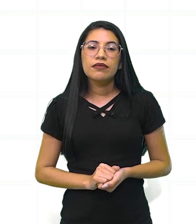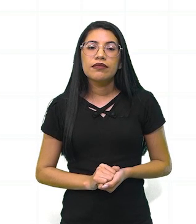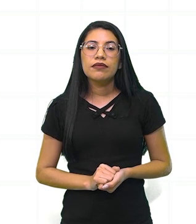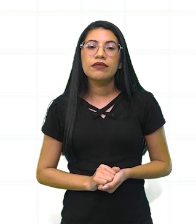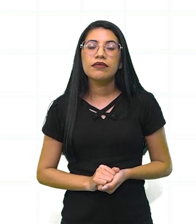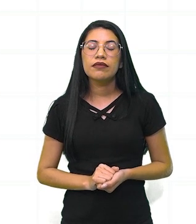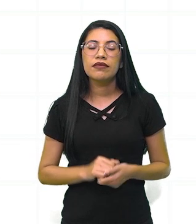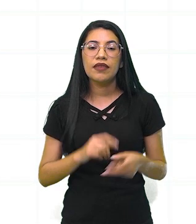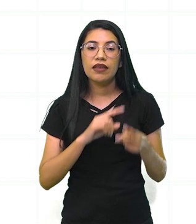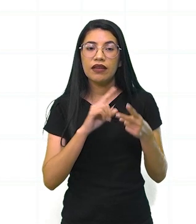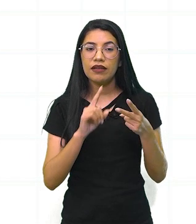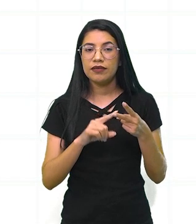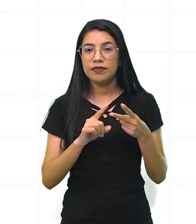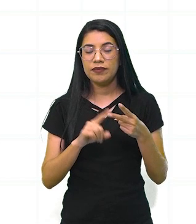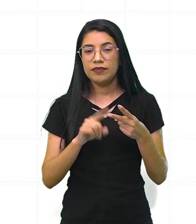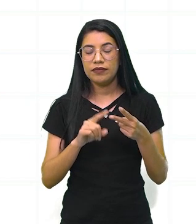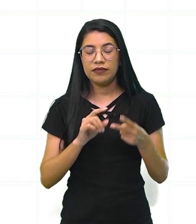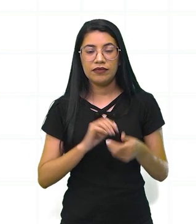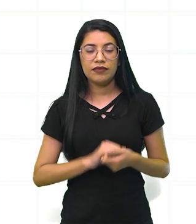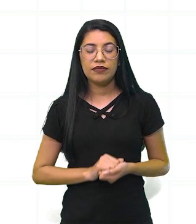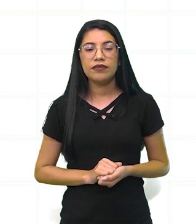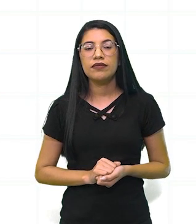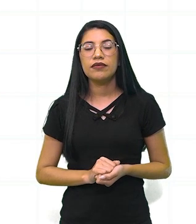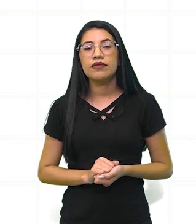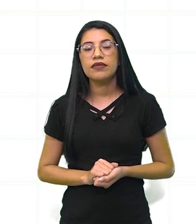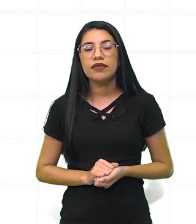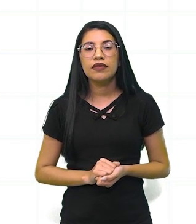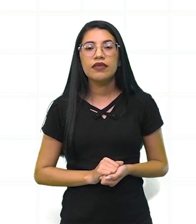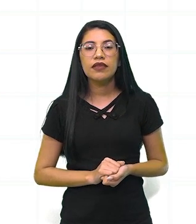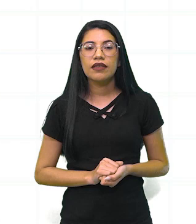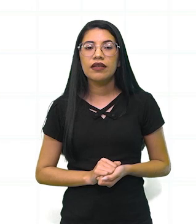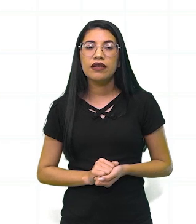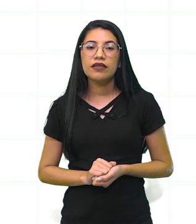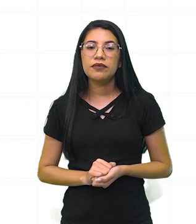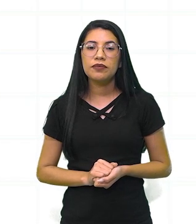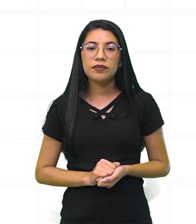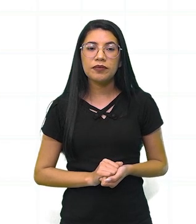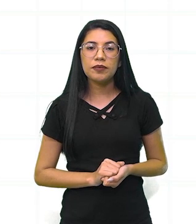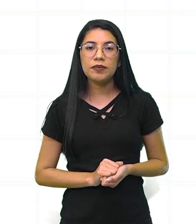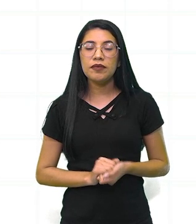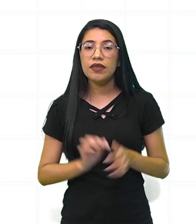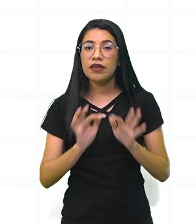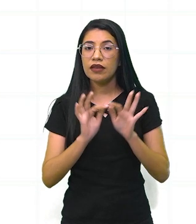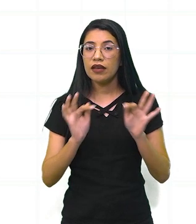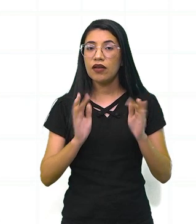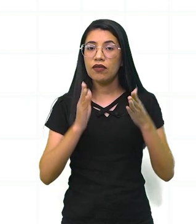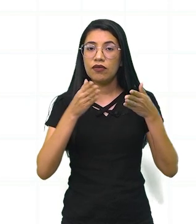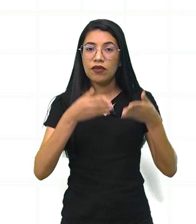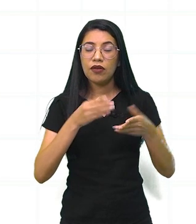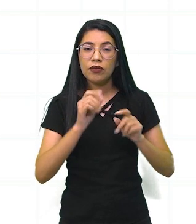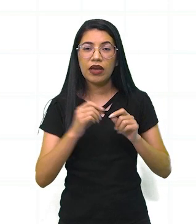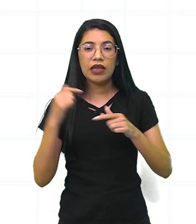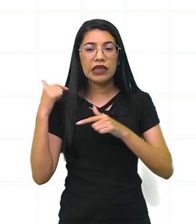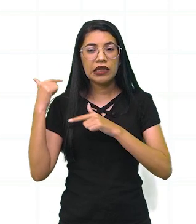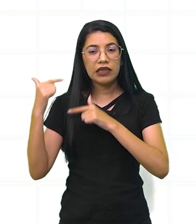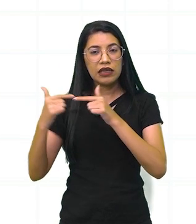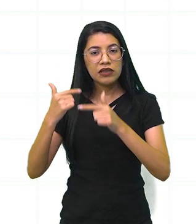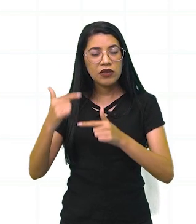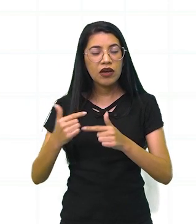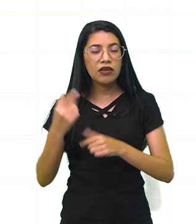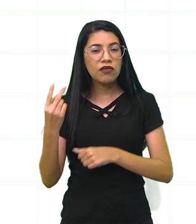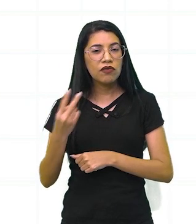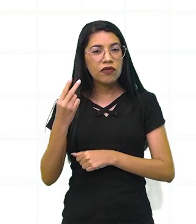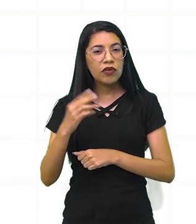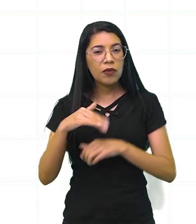desculpa a segunda é uma afirmação que tem um enfoque tradicional que valoriza então